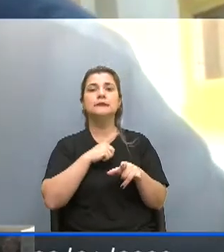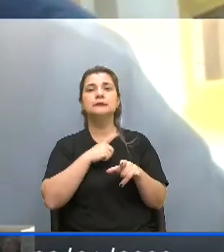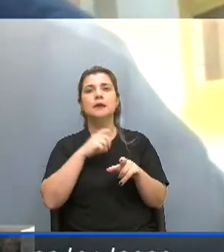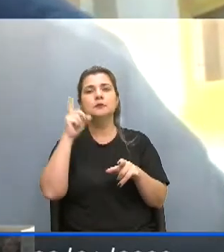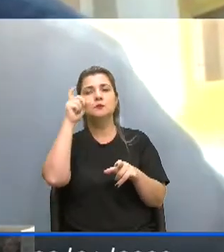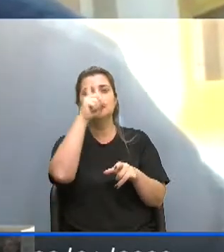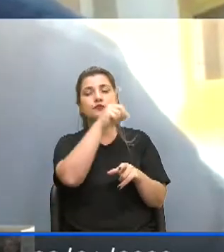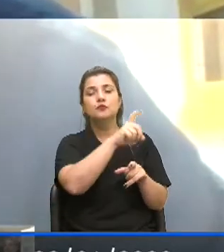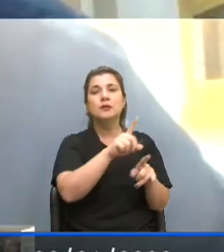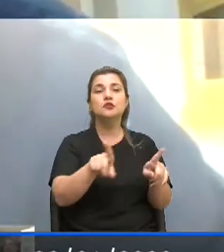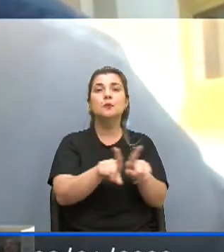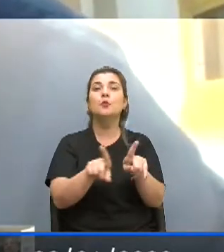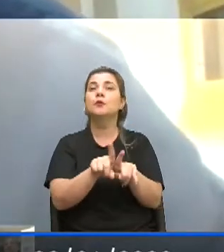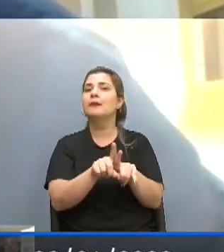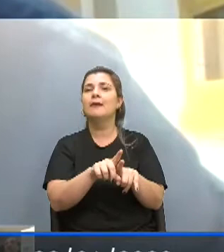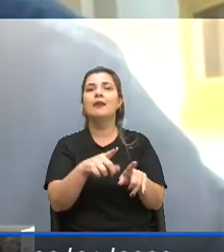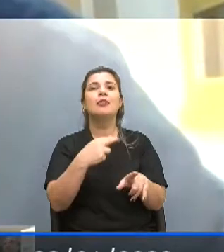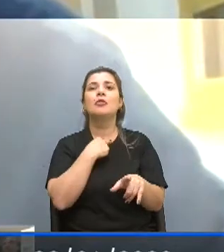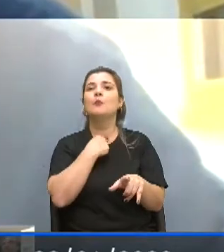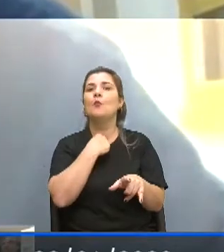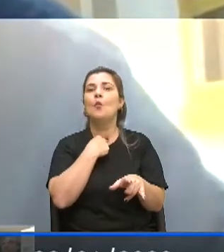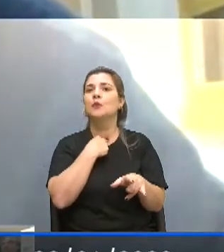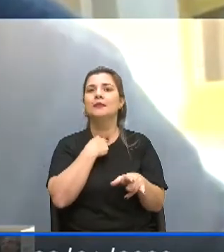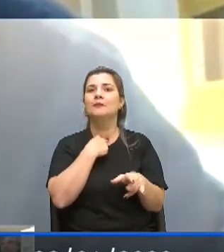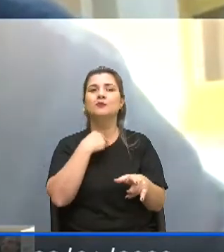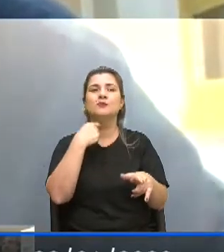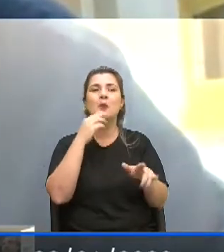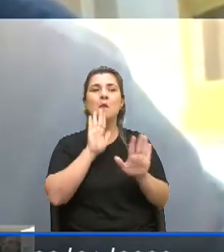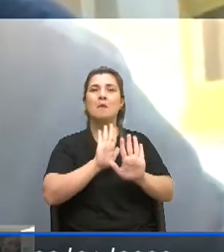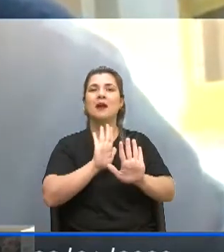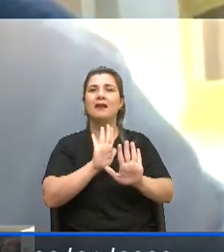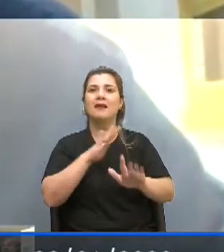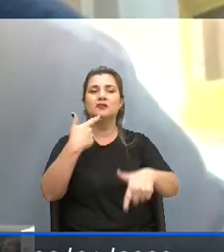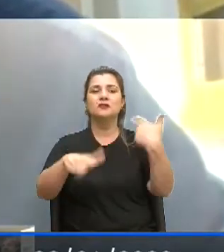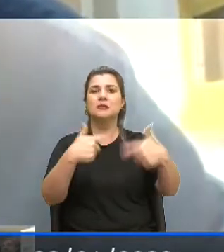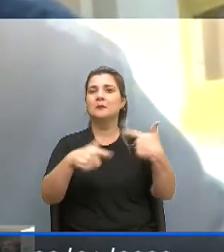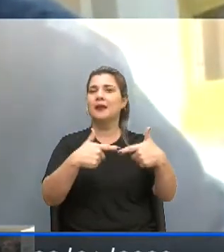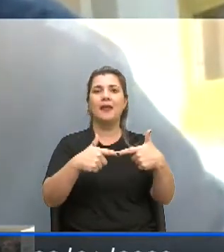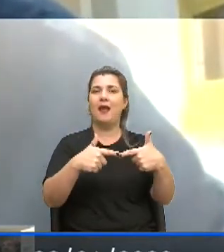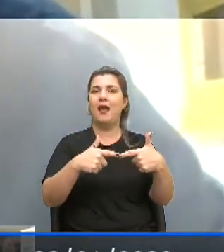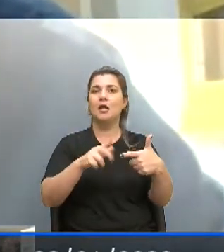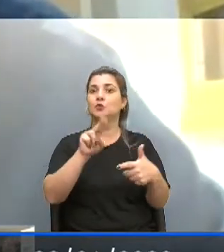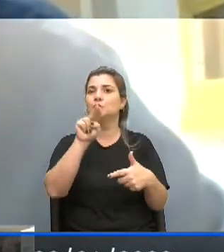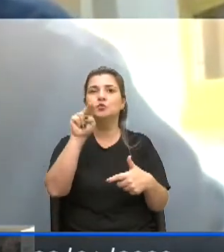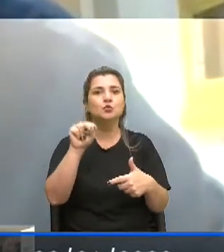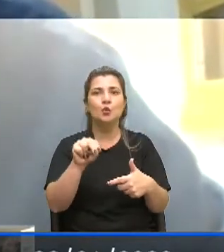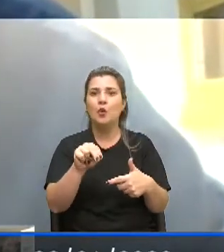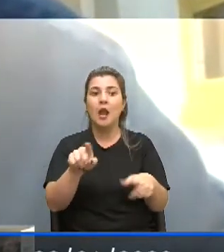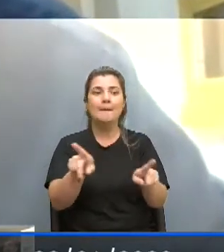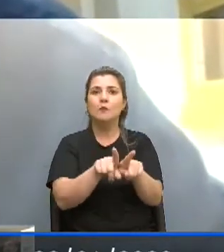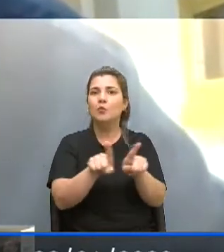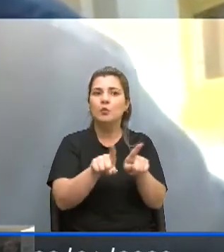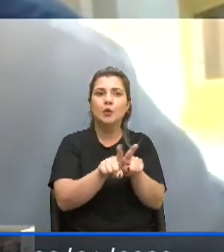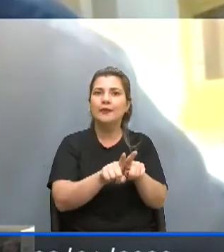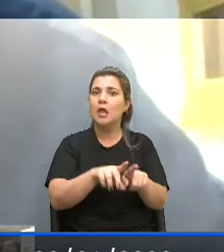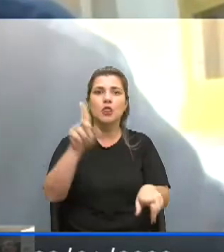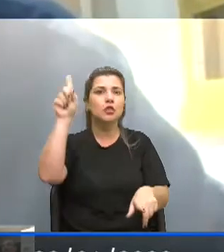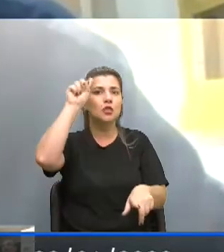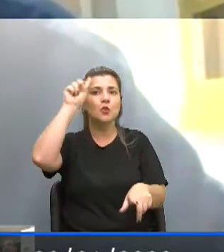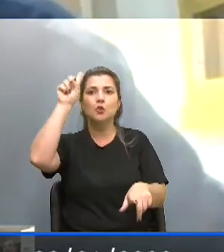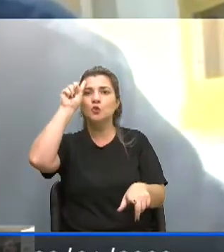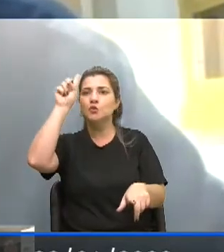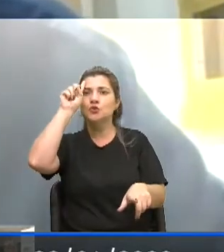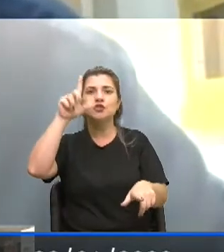parar de trabalhar nem um dia, até porque leite é produção diária e todos os dias tem produção. Não tem sábado, não tem domingo,